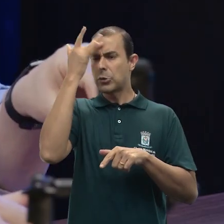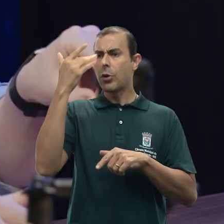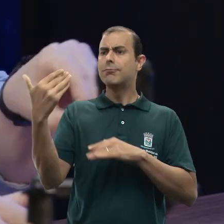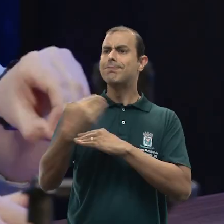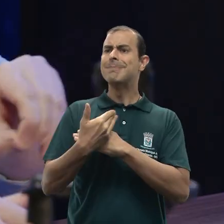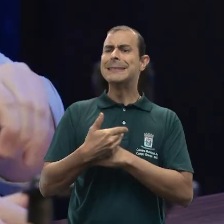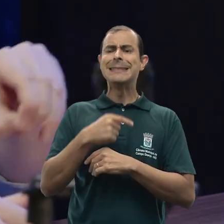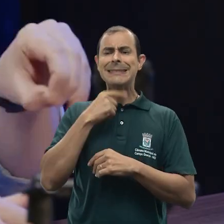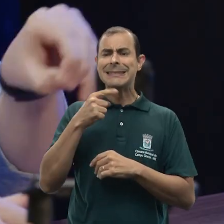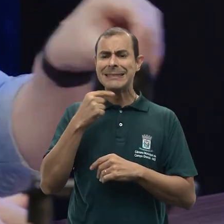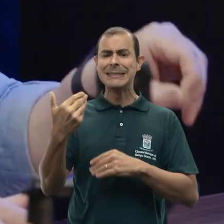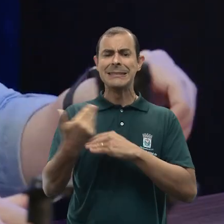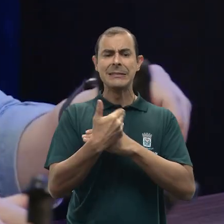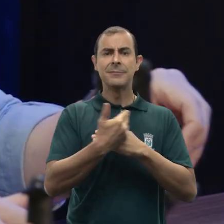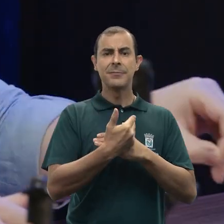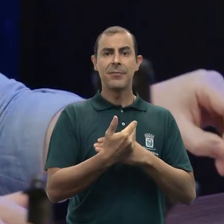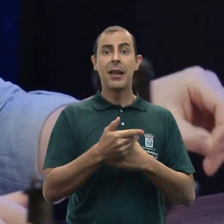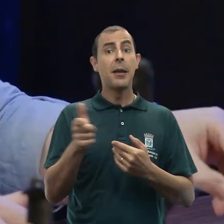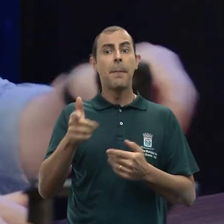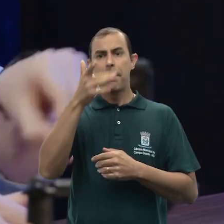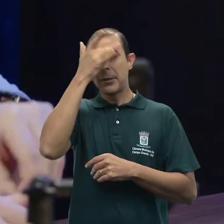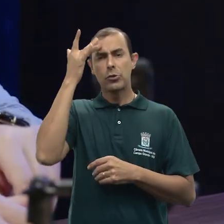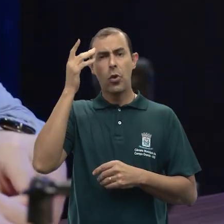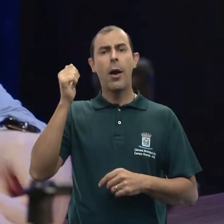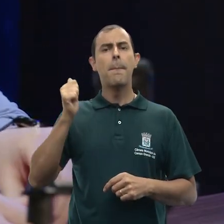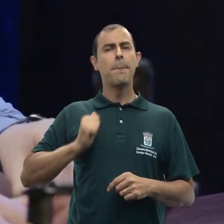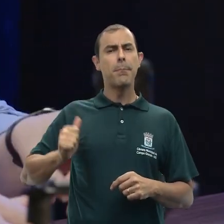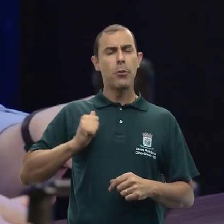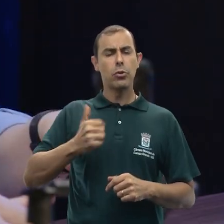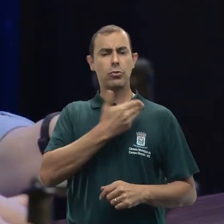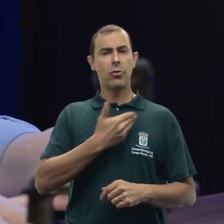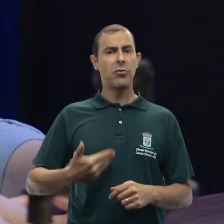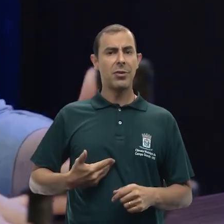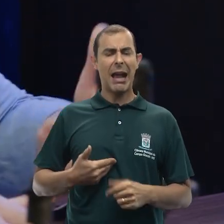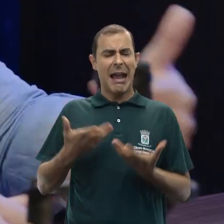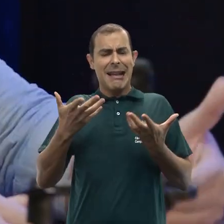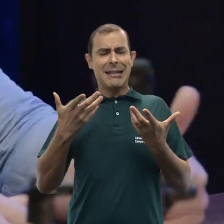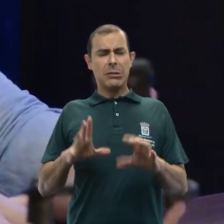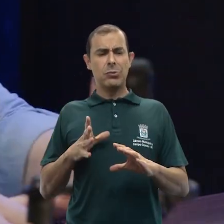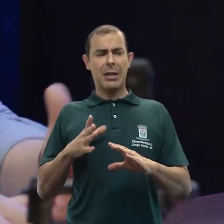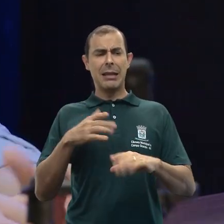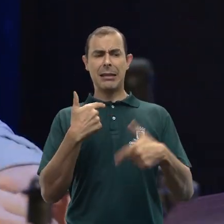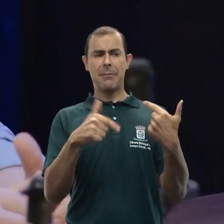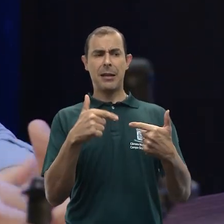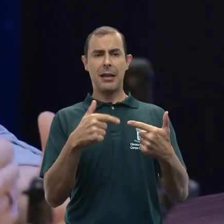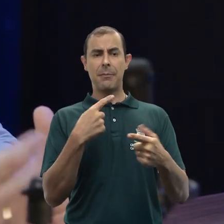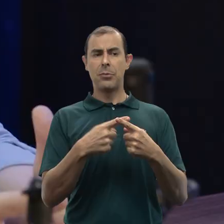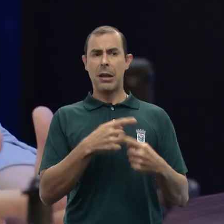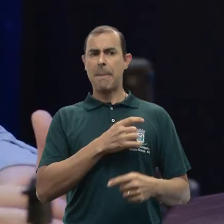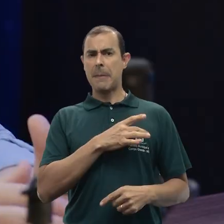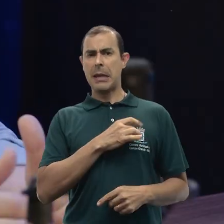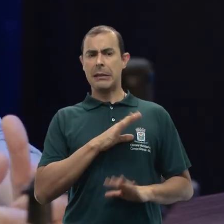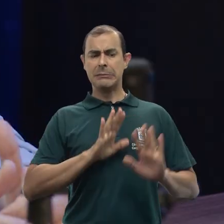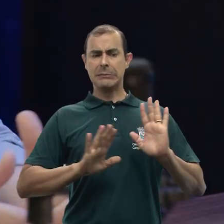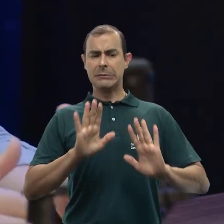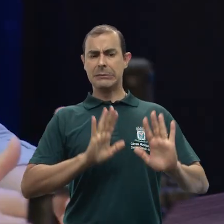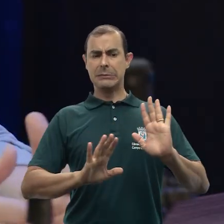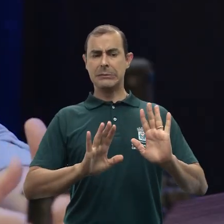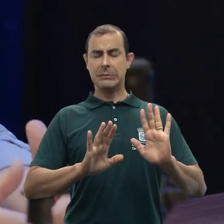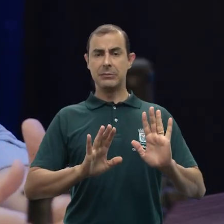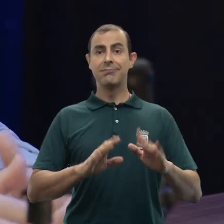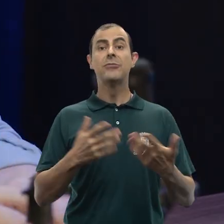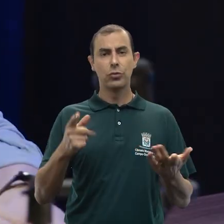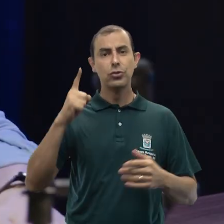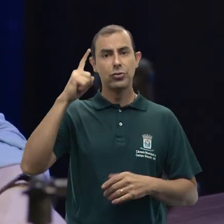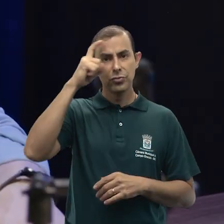auxílio de governo e não querem ir para o mercado porque tem medo do que vai enfrentar, não empreende. Então é um desafio